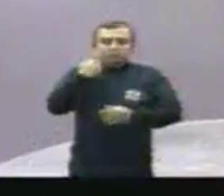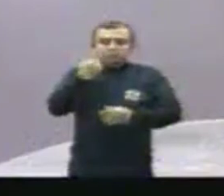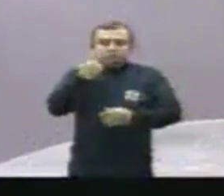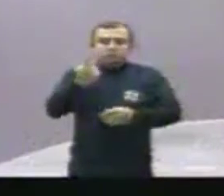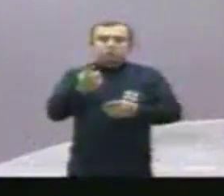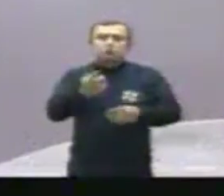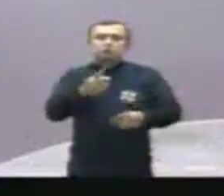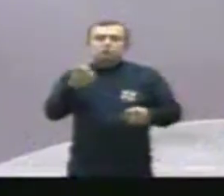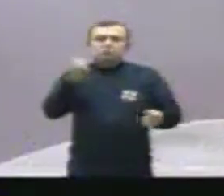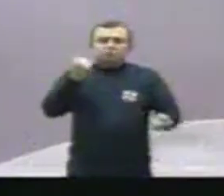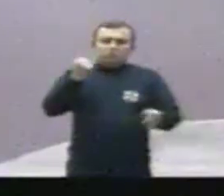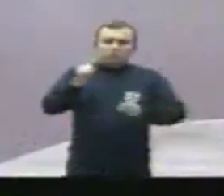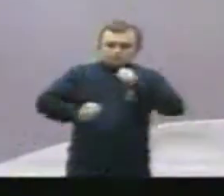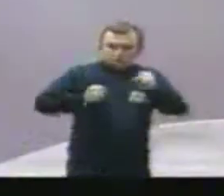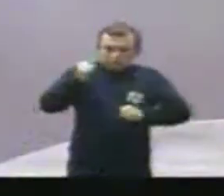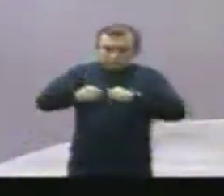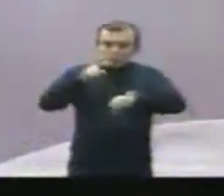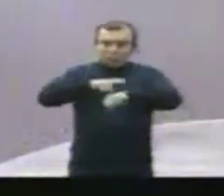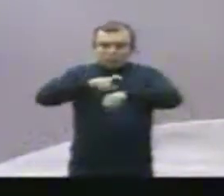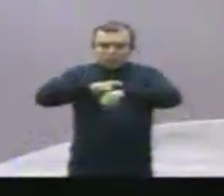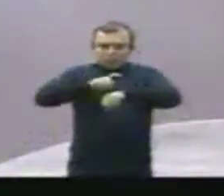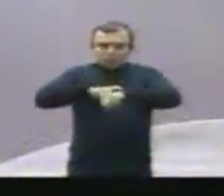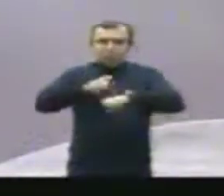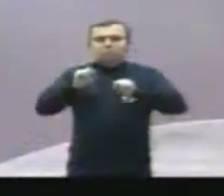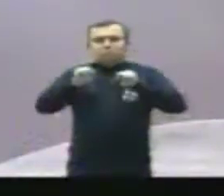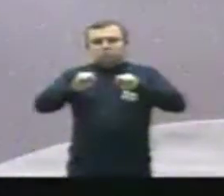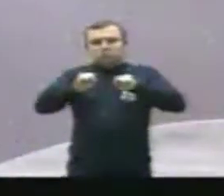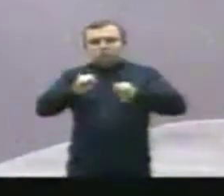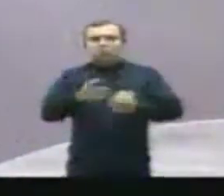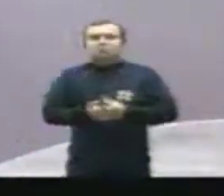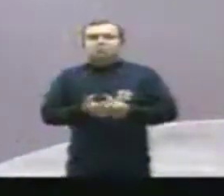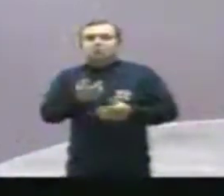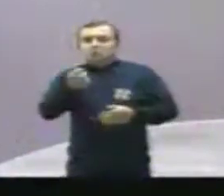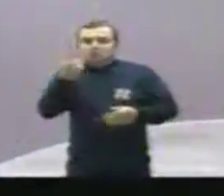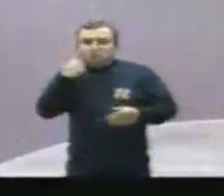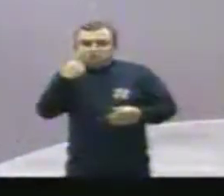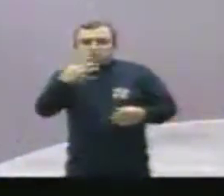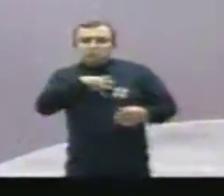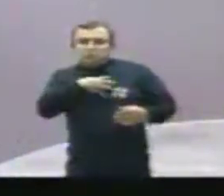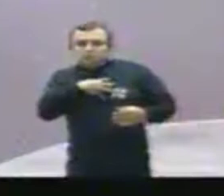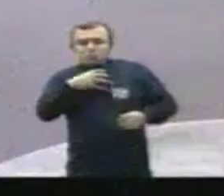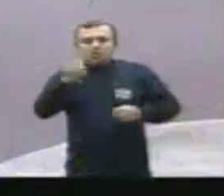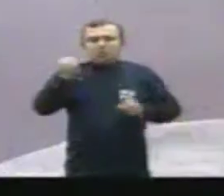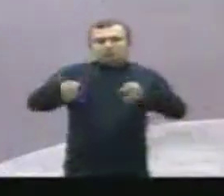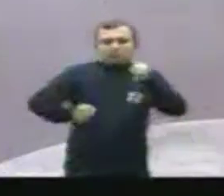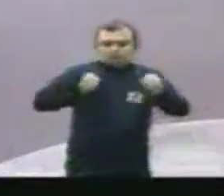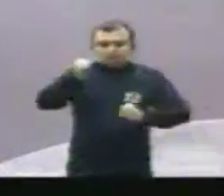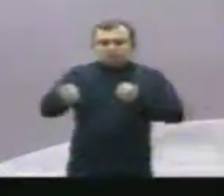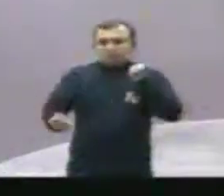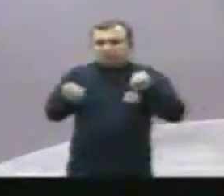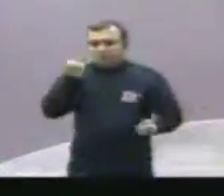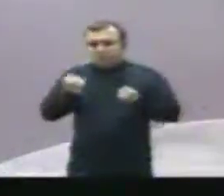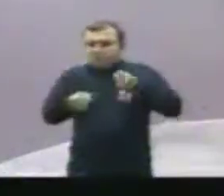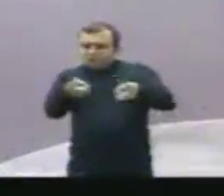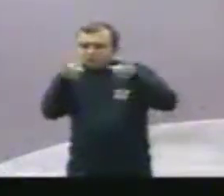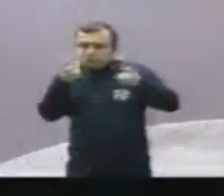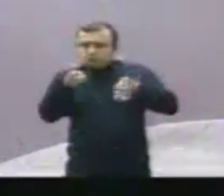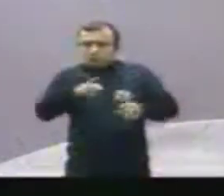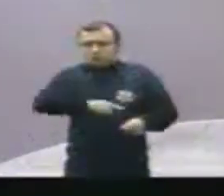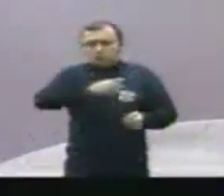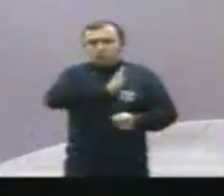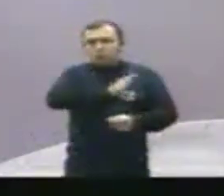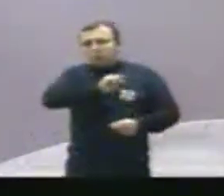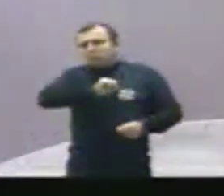durante o exercício, como que ela se comporta ao você fazer atividade física, você vai poder perceber como ela se